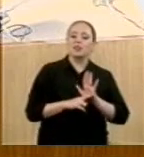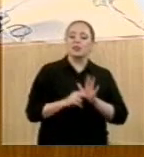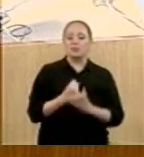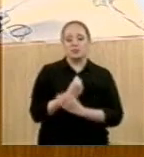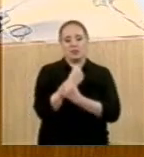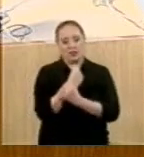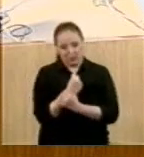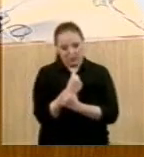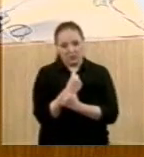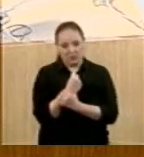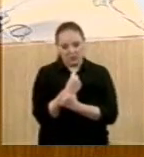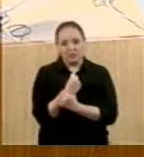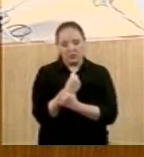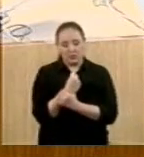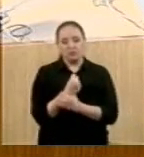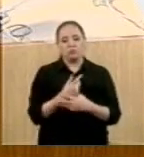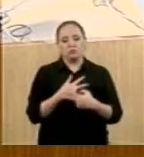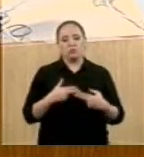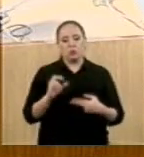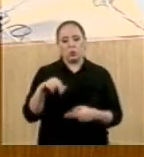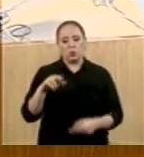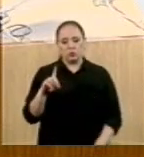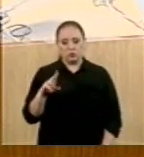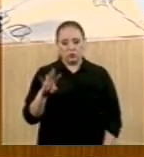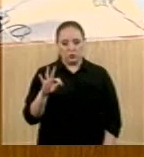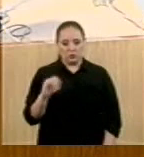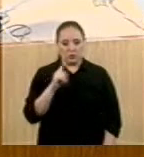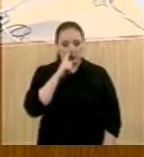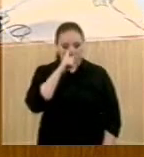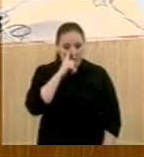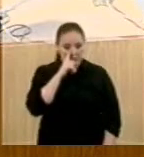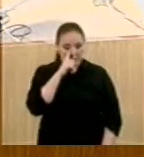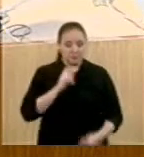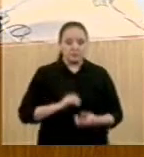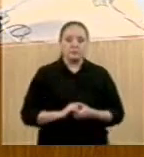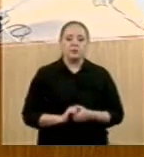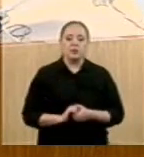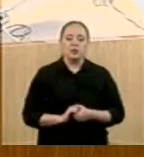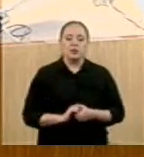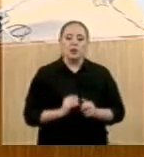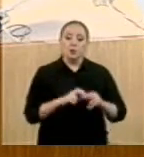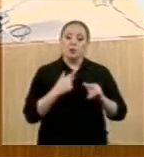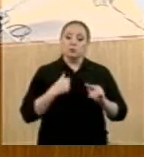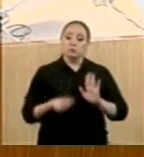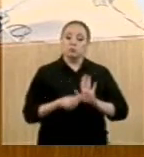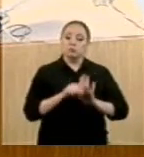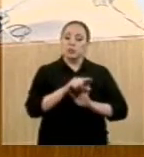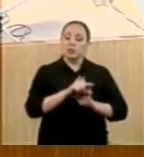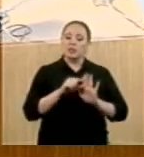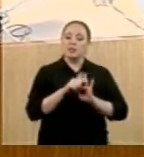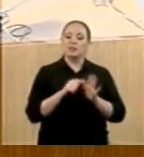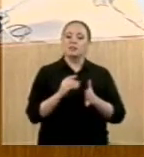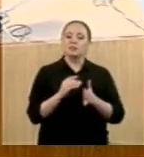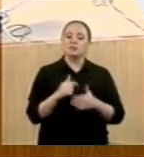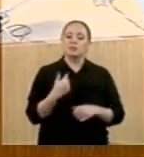seguramente justificáveis condutas de risco. E por isso cito também trecho de contribuição que